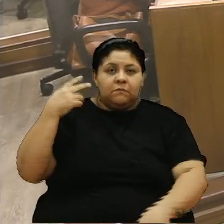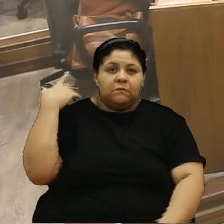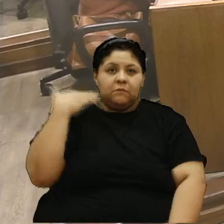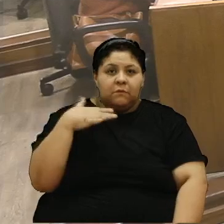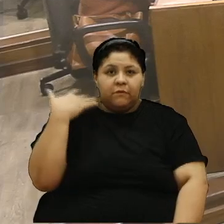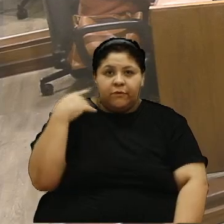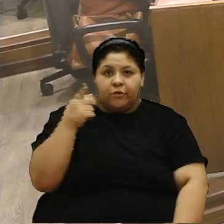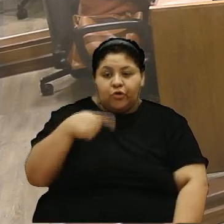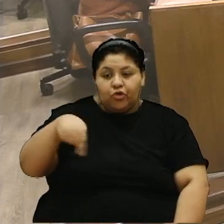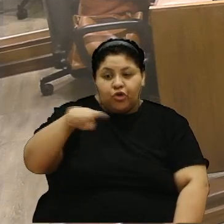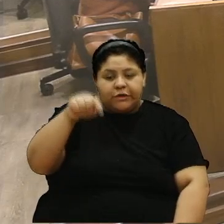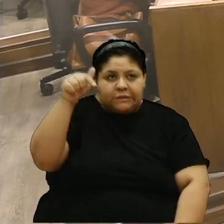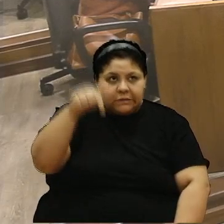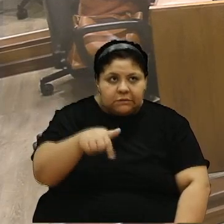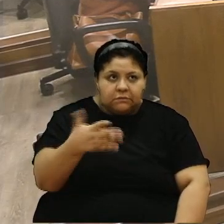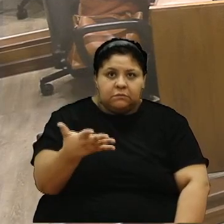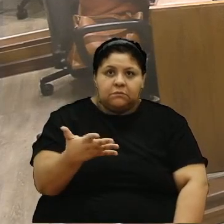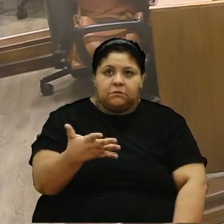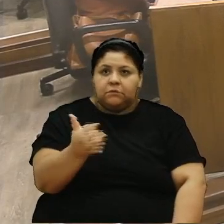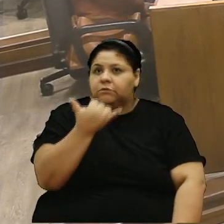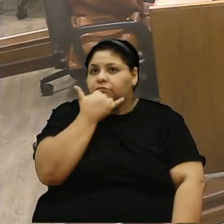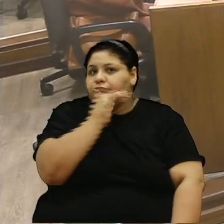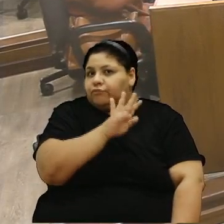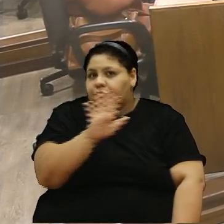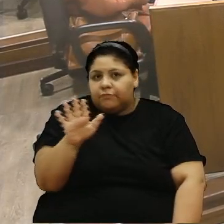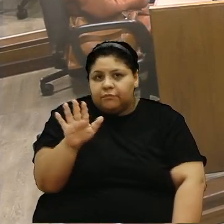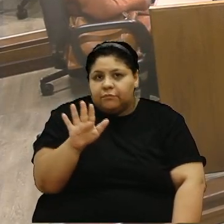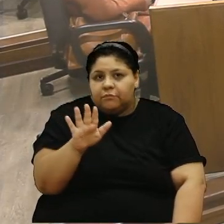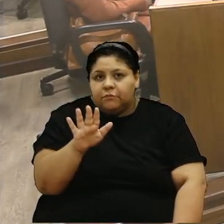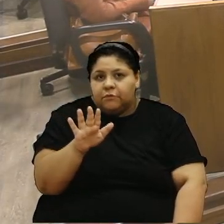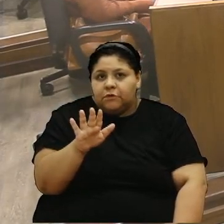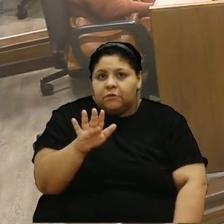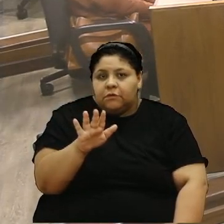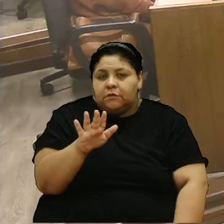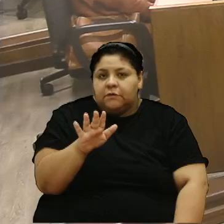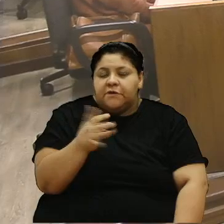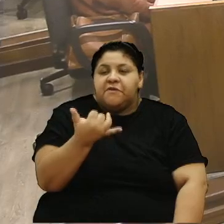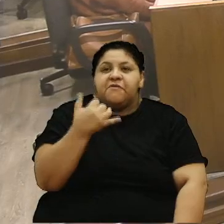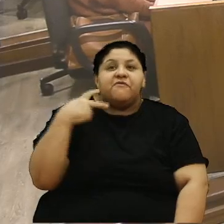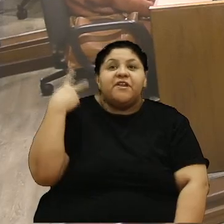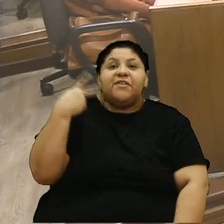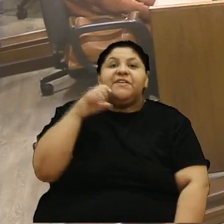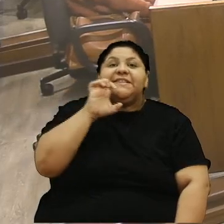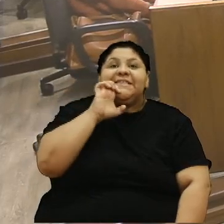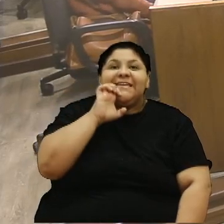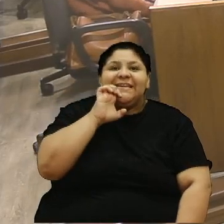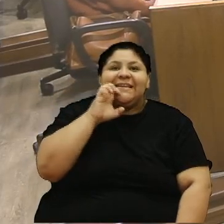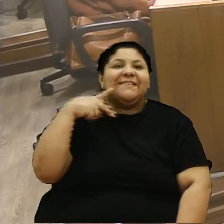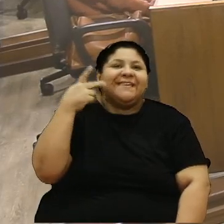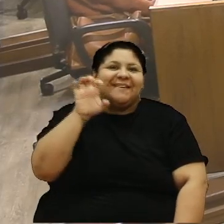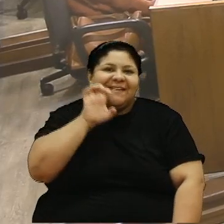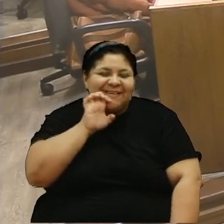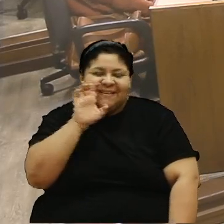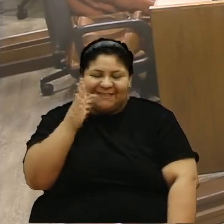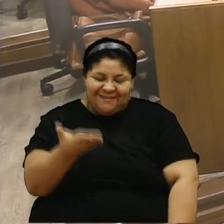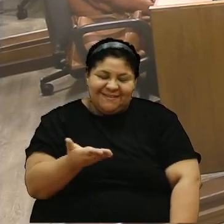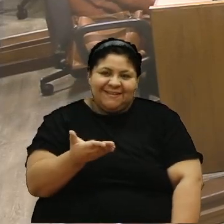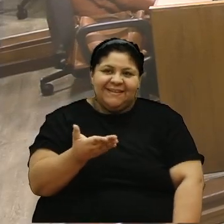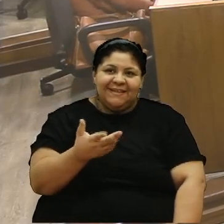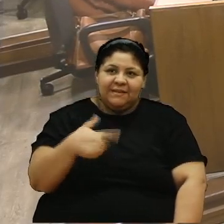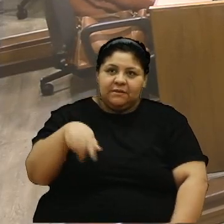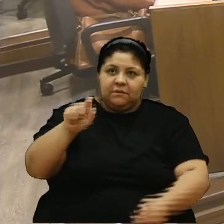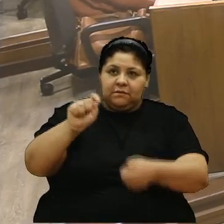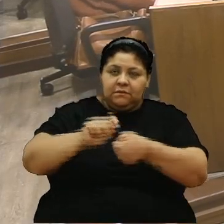assim, nós aqui... Desculpa, eu insisto, sempre chamo a vereadora Estela de vereadora. Vereadora Estela, que quando vocês